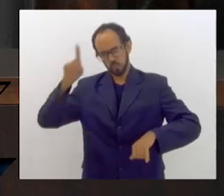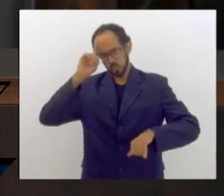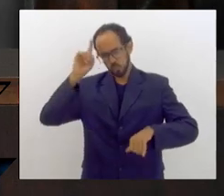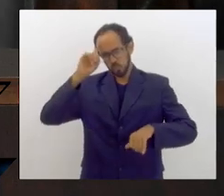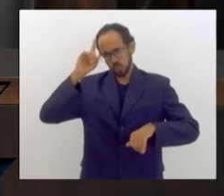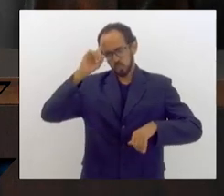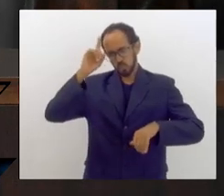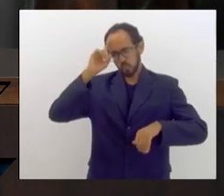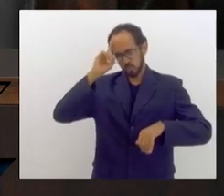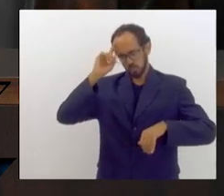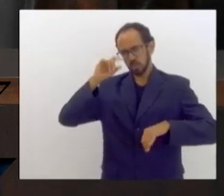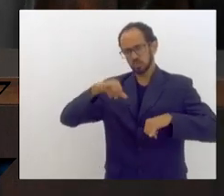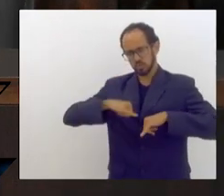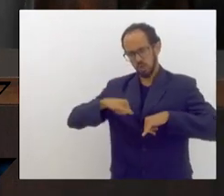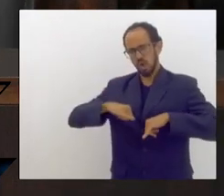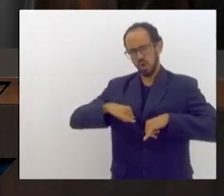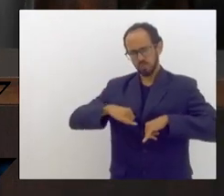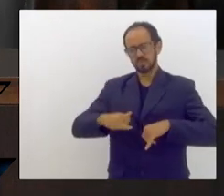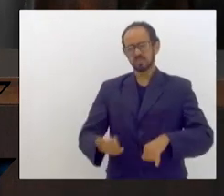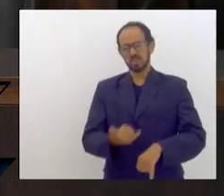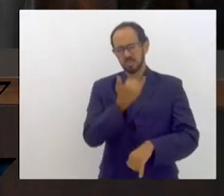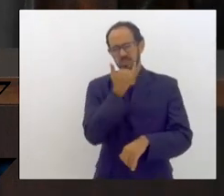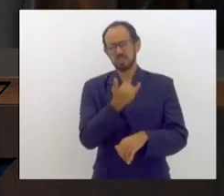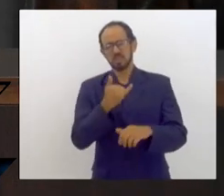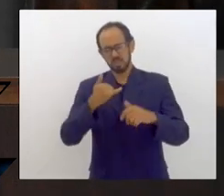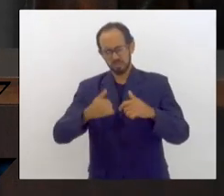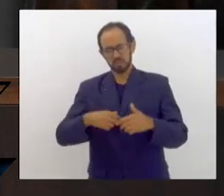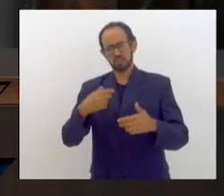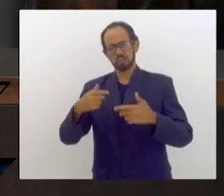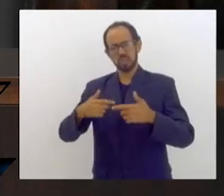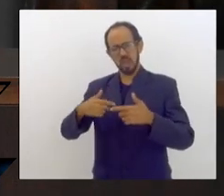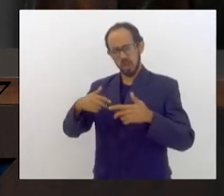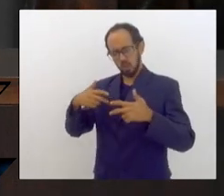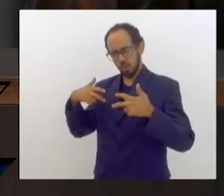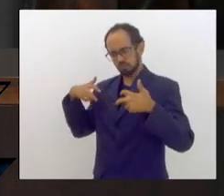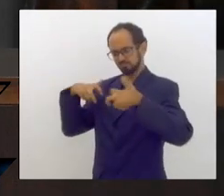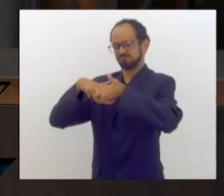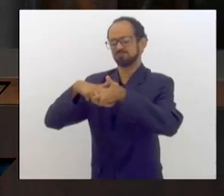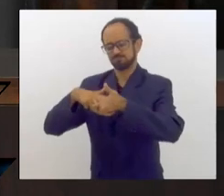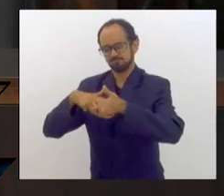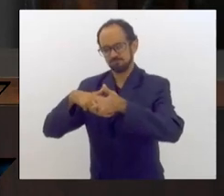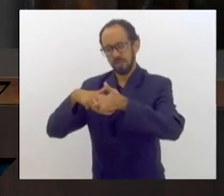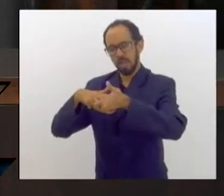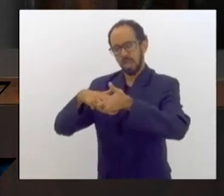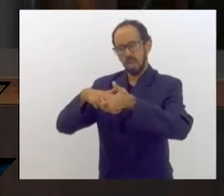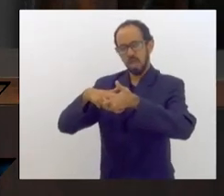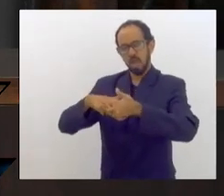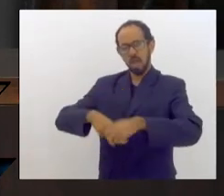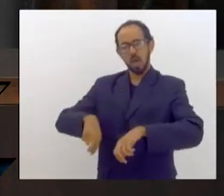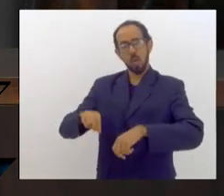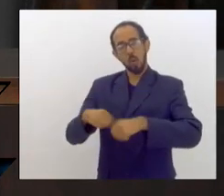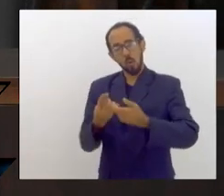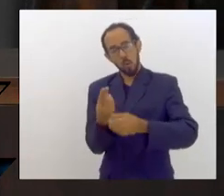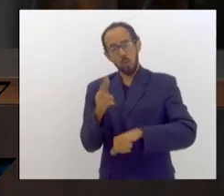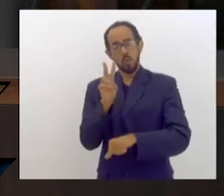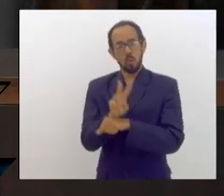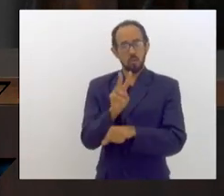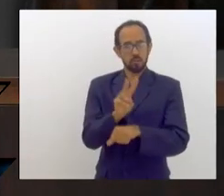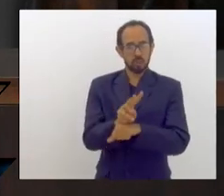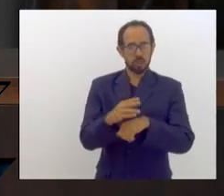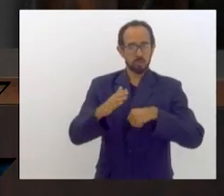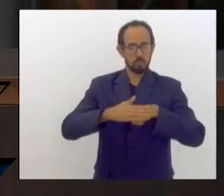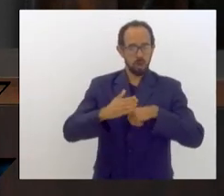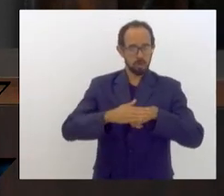cotidianamente, sofrido acidentes no confronto, defendendo ou, ora, sua própria vida, ora, na maioria